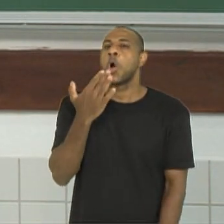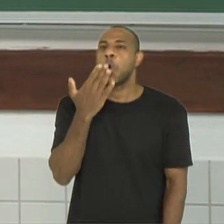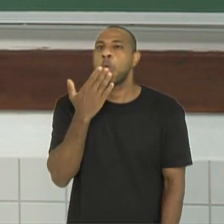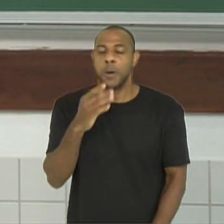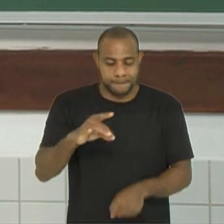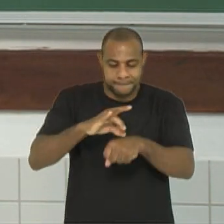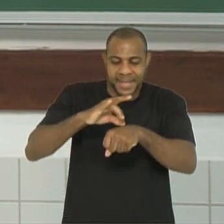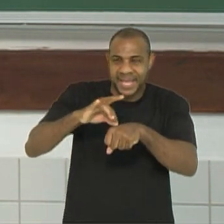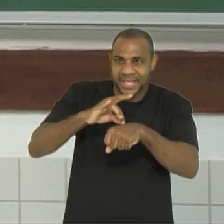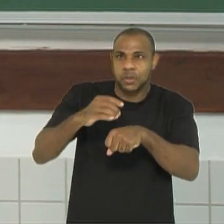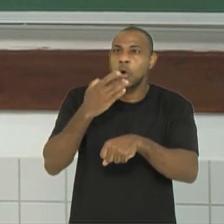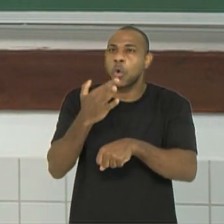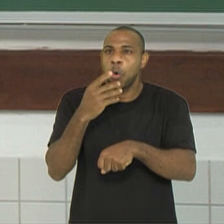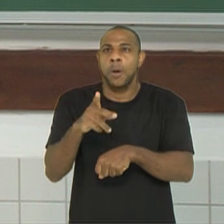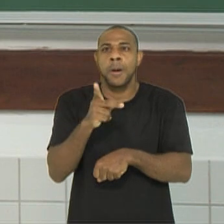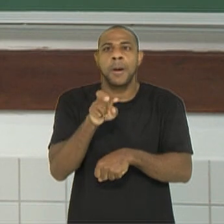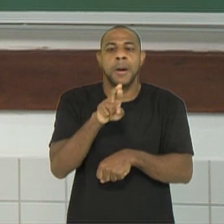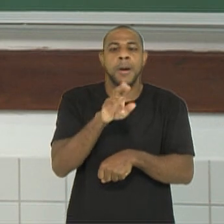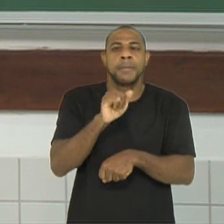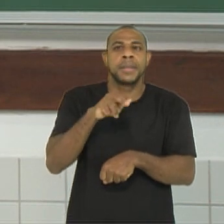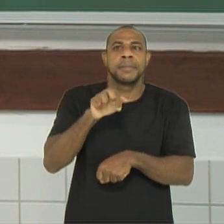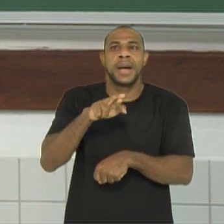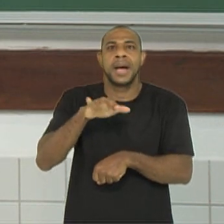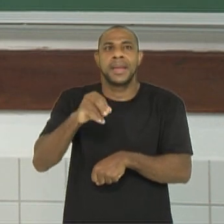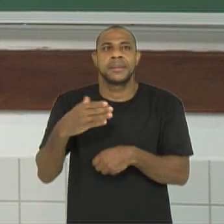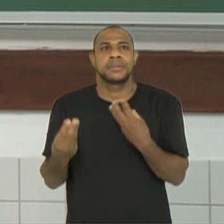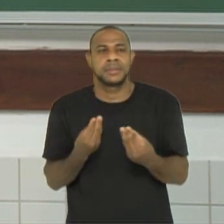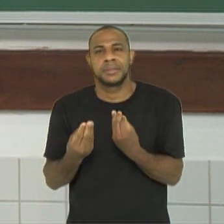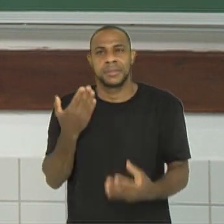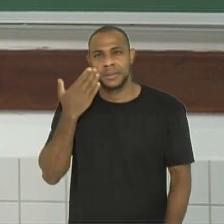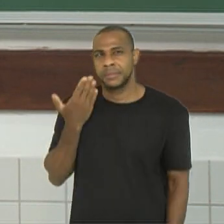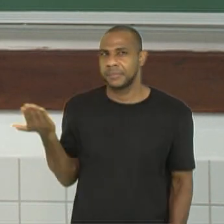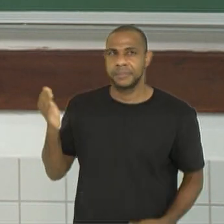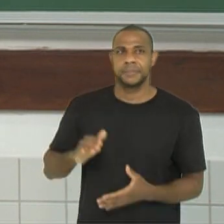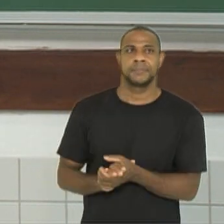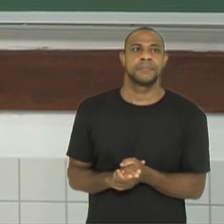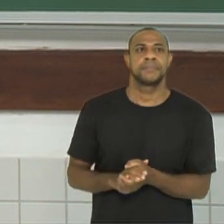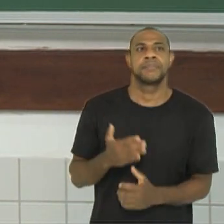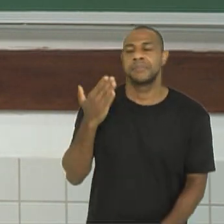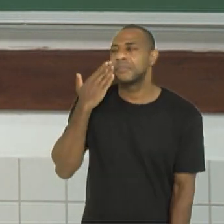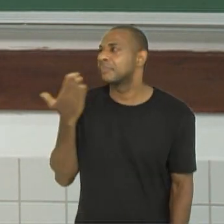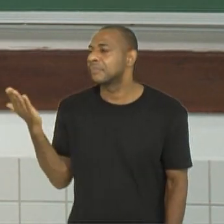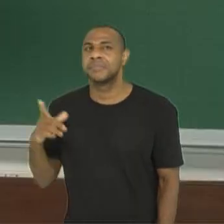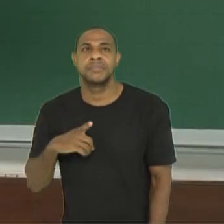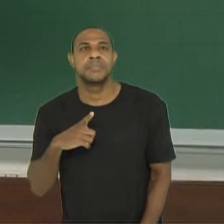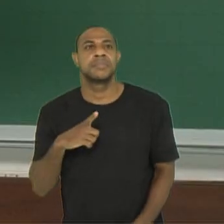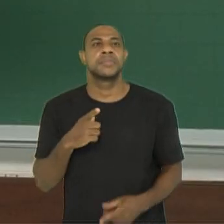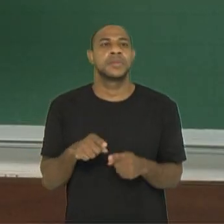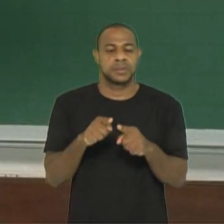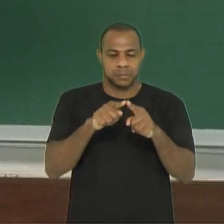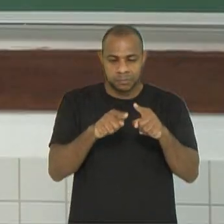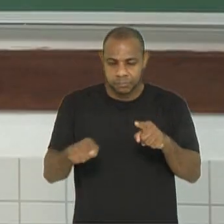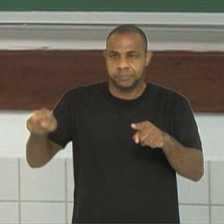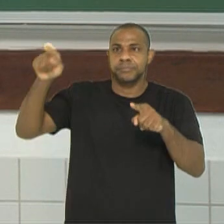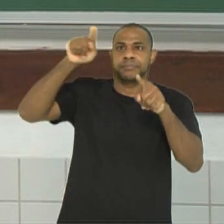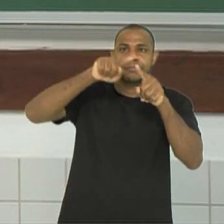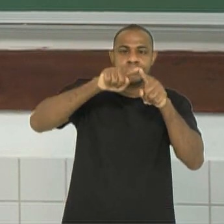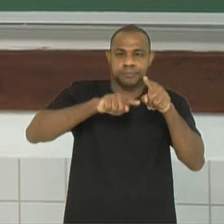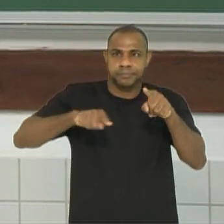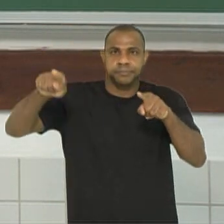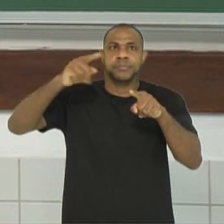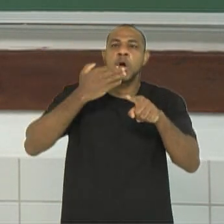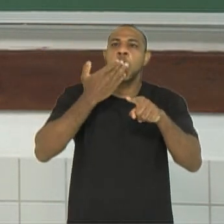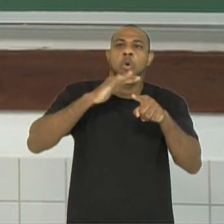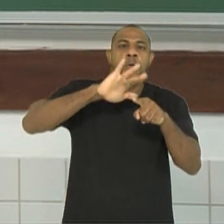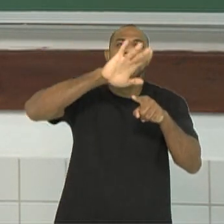com essa questão, tá legal? Mas é para a gente aprender um pouquinho mais sobre isso aqui, tá? E aí eu trago aqui o ciclo cromático, tá? E nesse ciclo